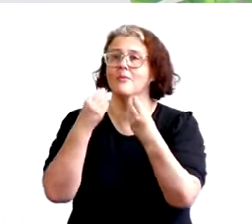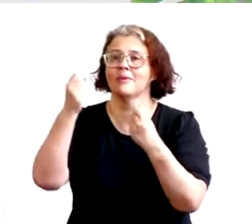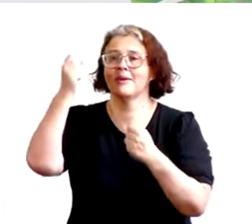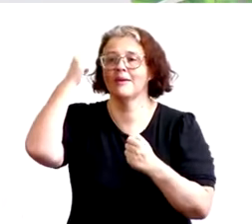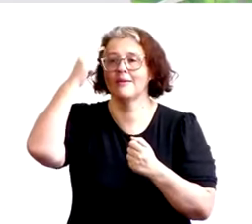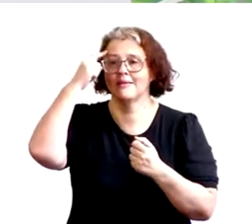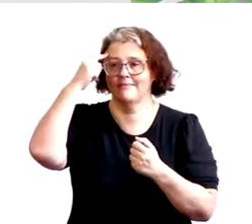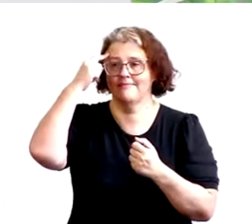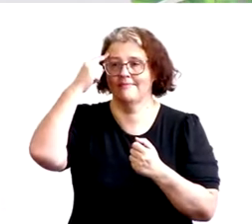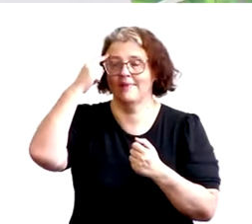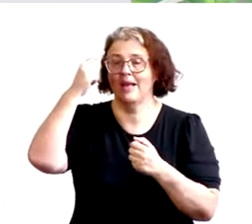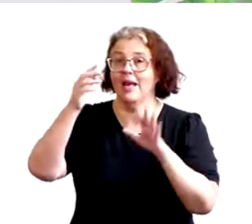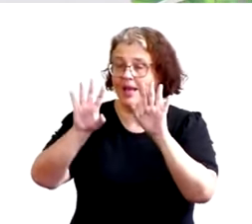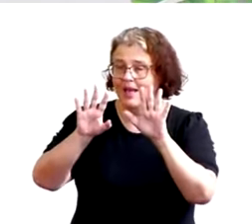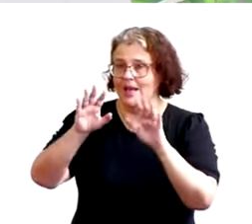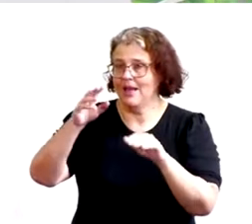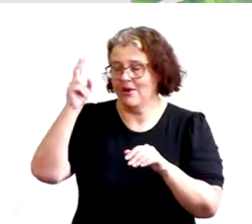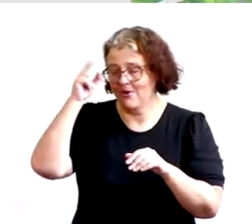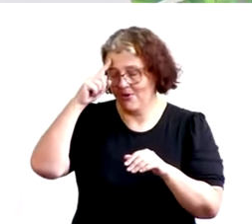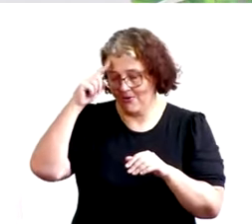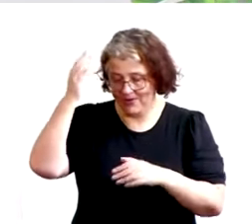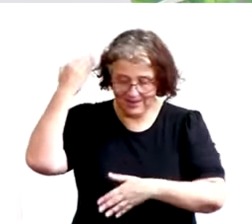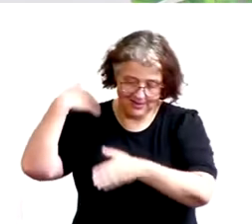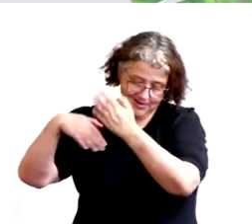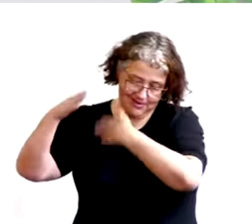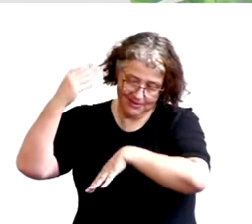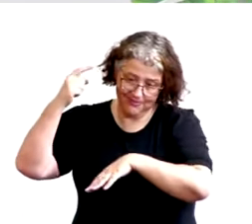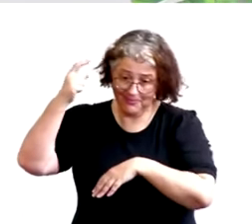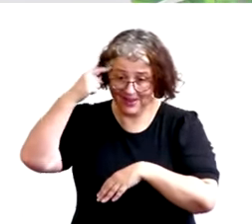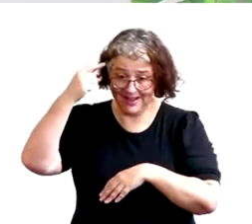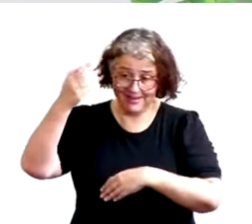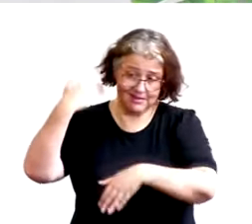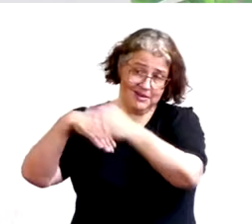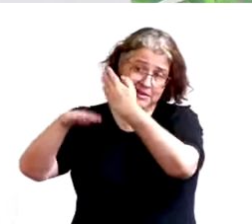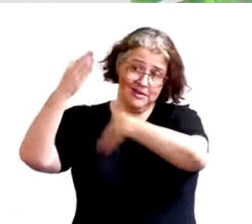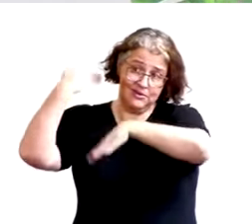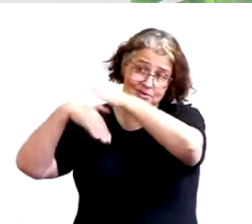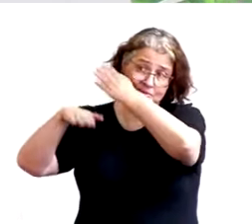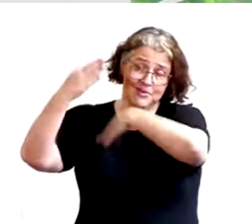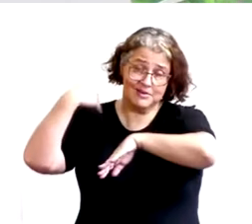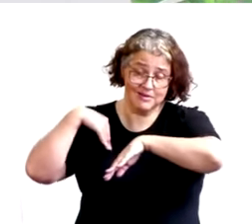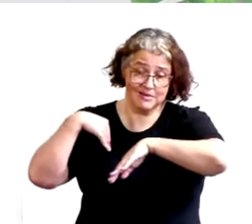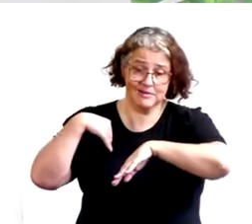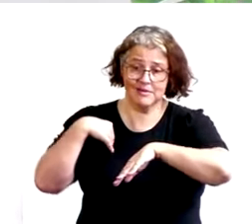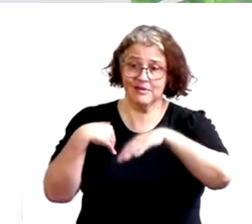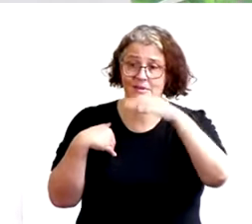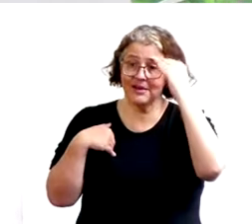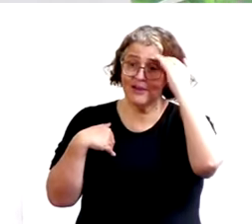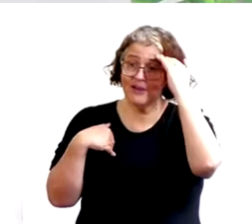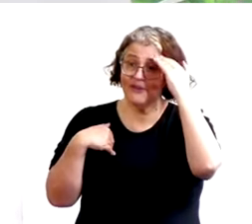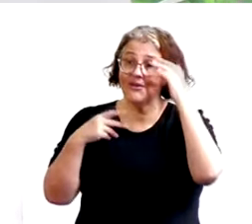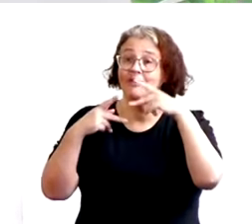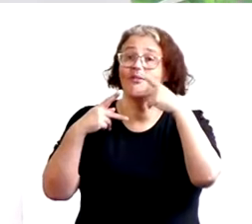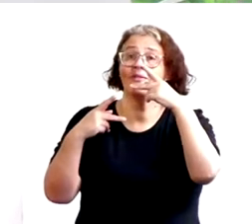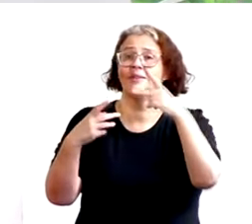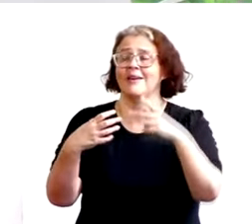levam ele aos profundos questionamentos do tempo presente Como já falamos inicialmente